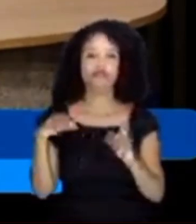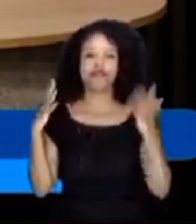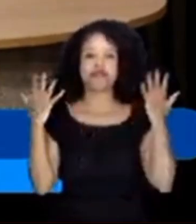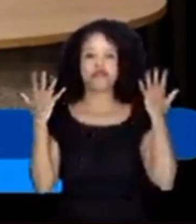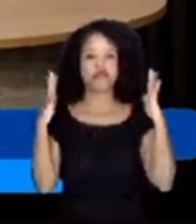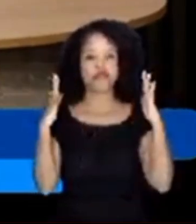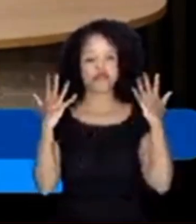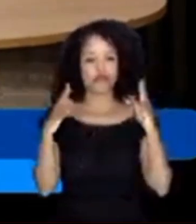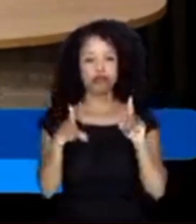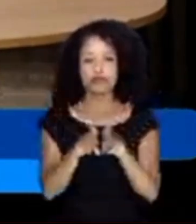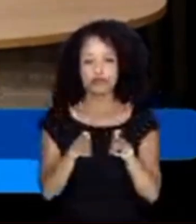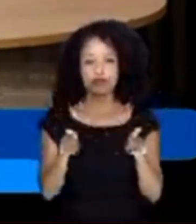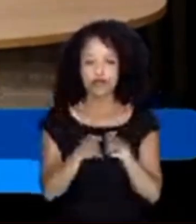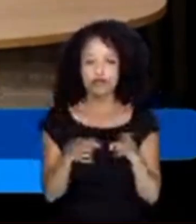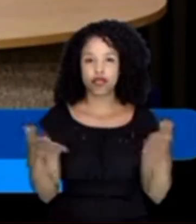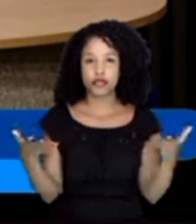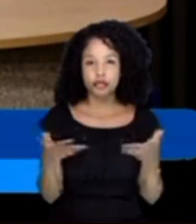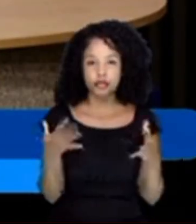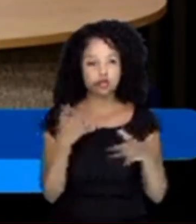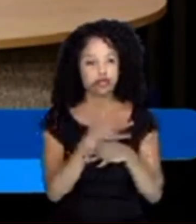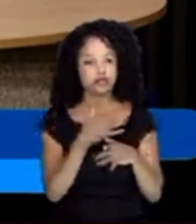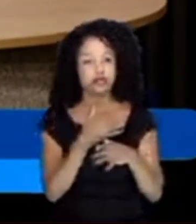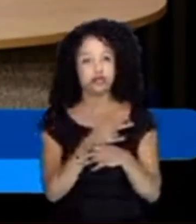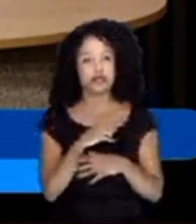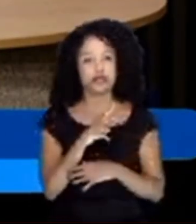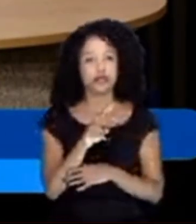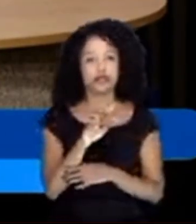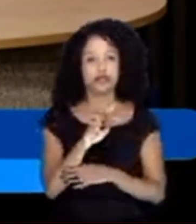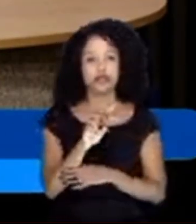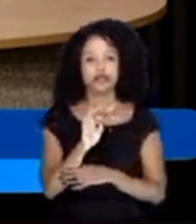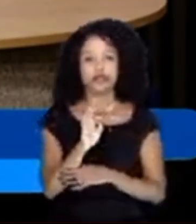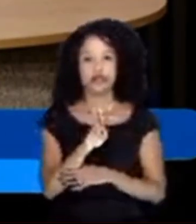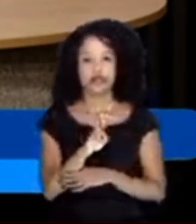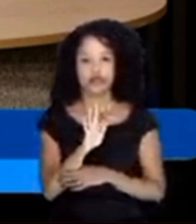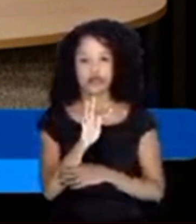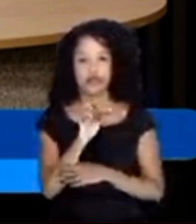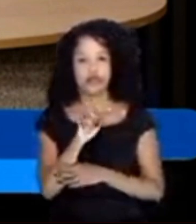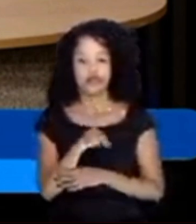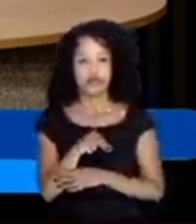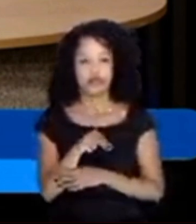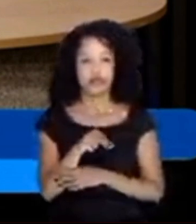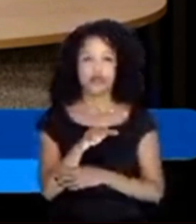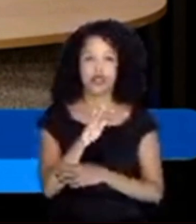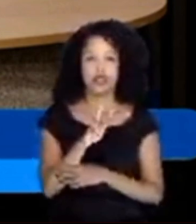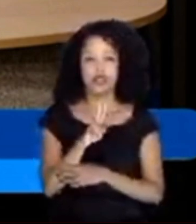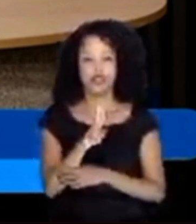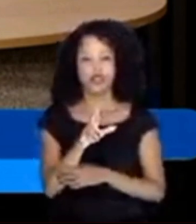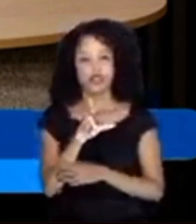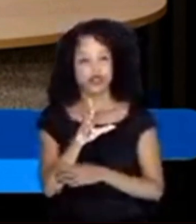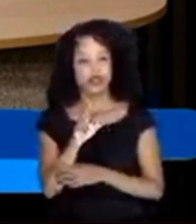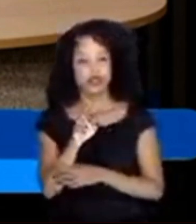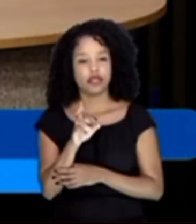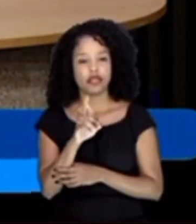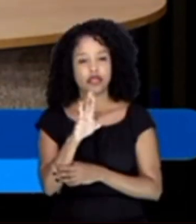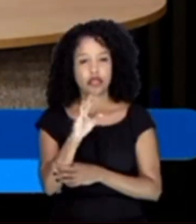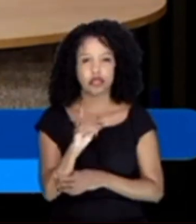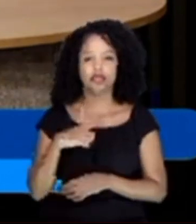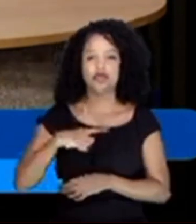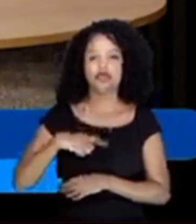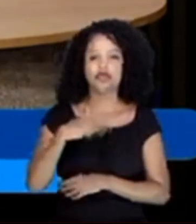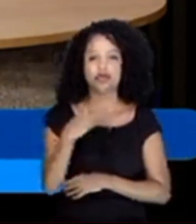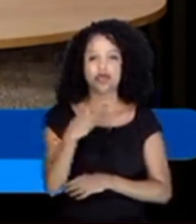parabenizar também hoje a cidade de Vertente do Lério, que comemora seus 32 anos de emancipação